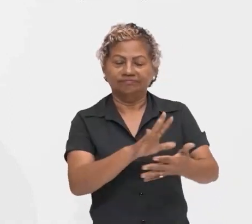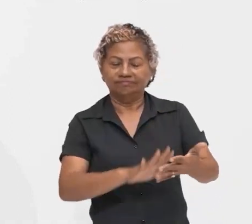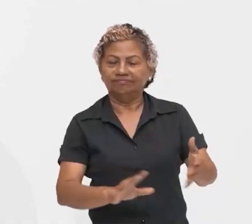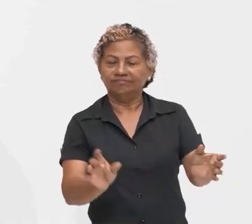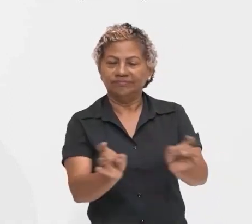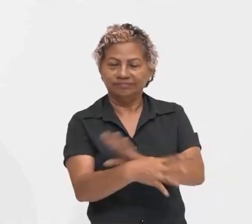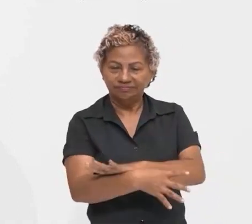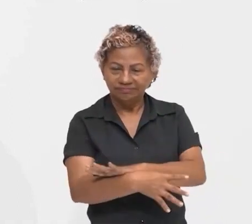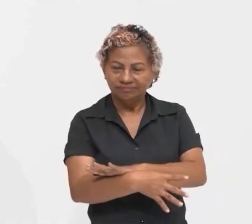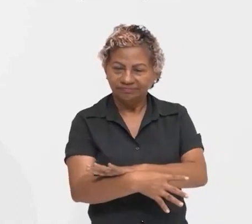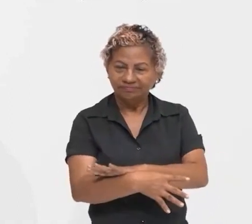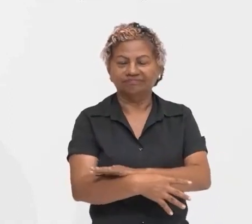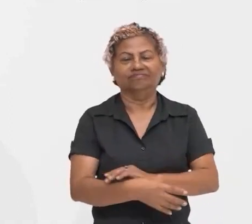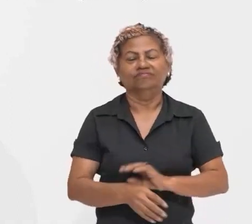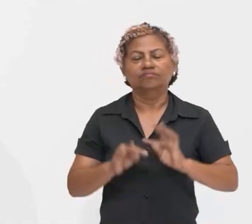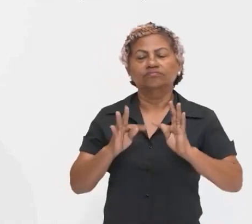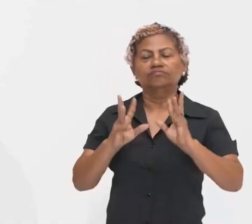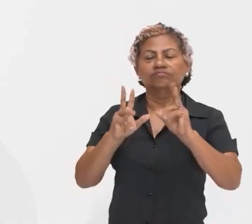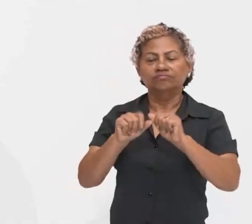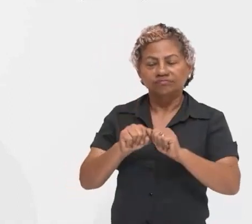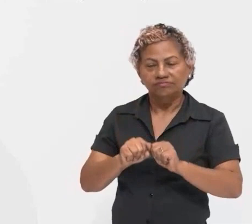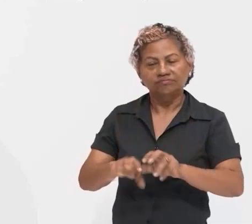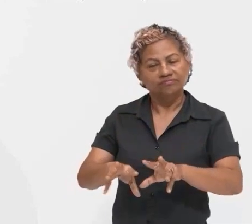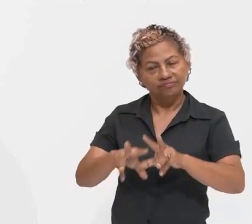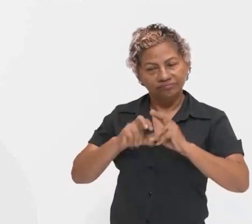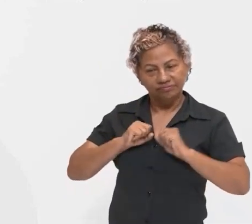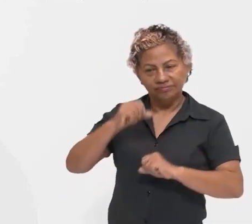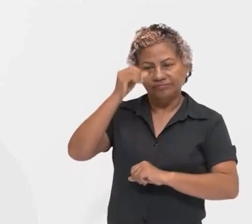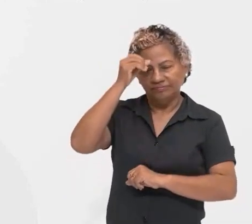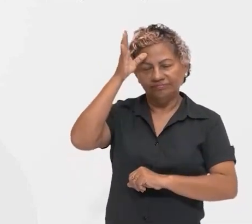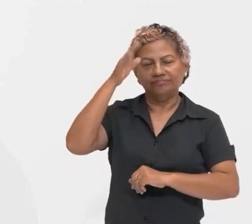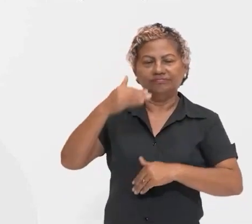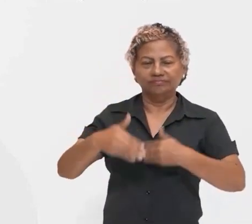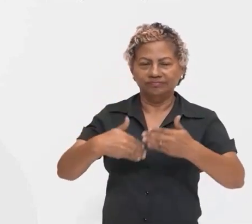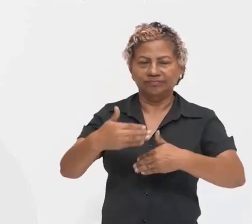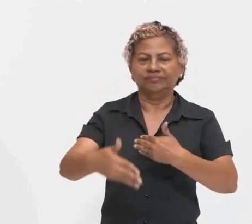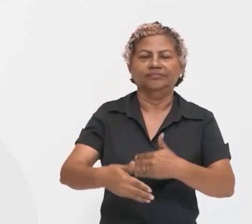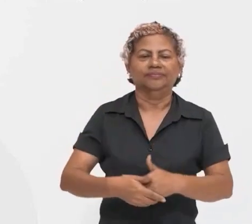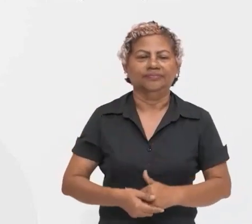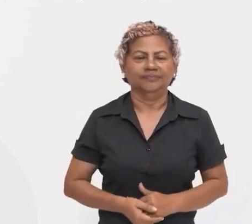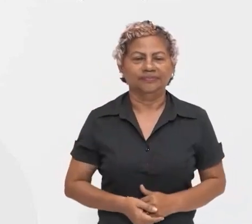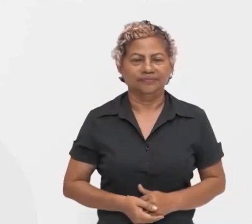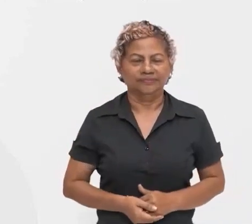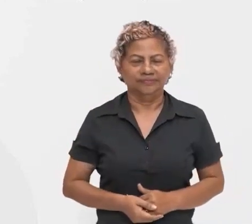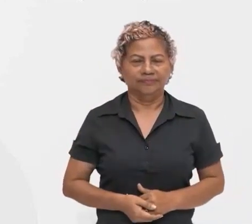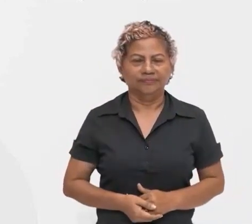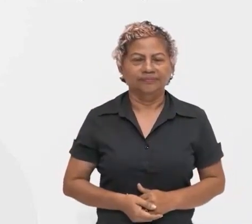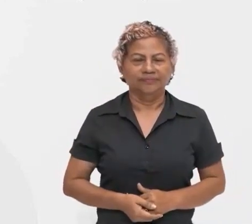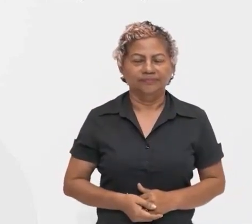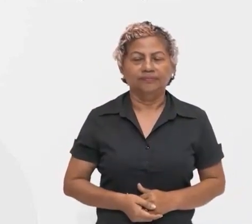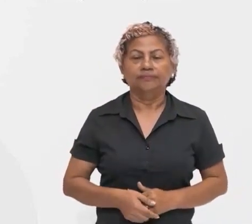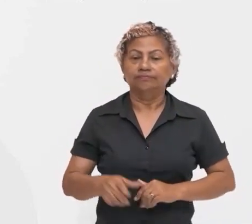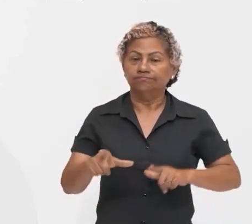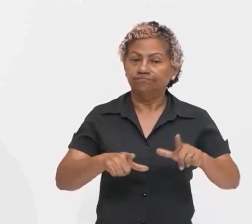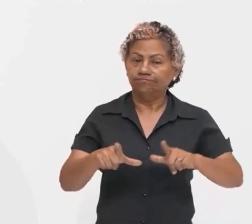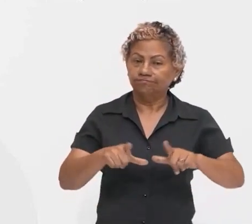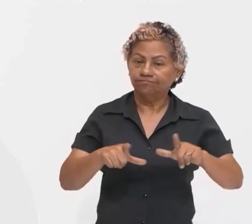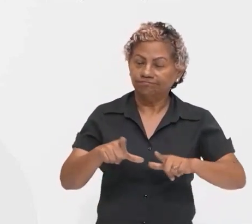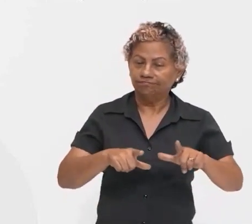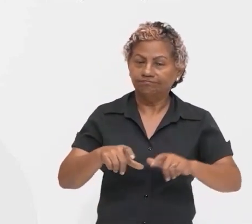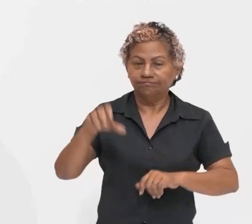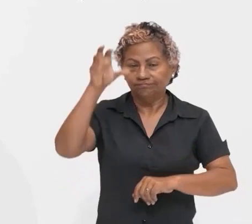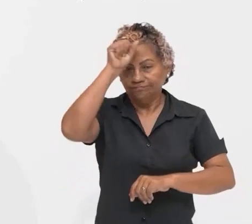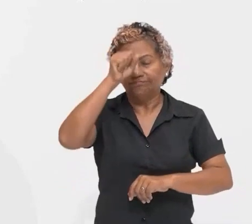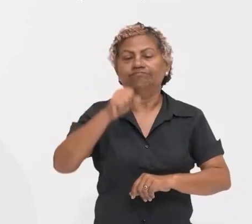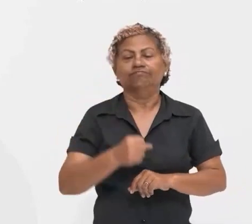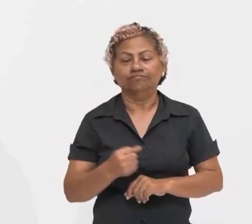demonstrando tudo aquilo que aprenderam durante o processo. Tá? Então, benefícios do trabalho com aprendizado entre